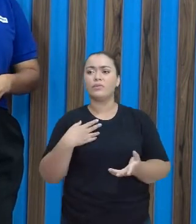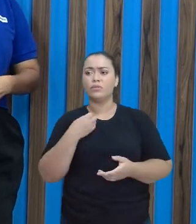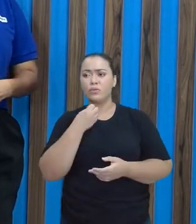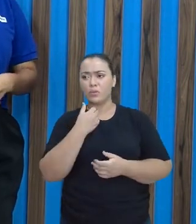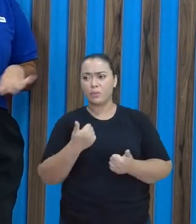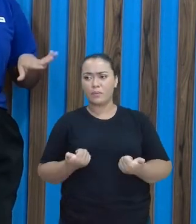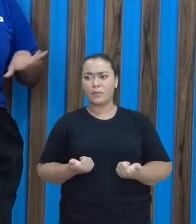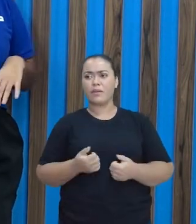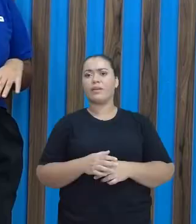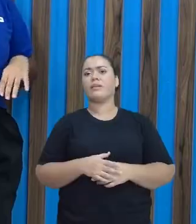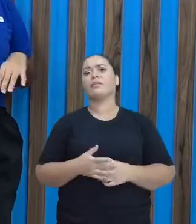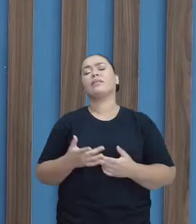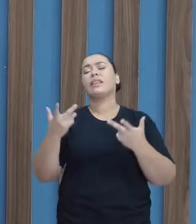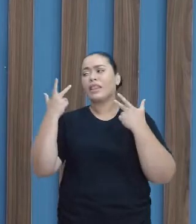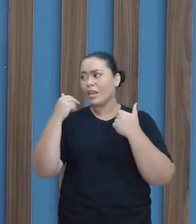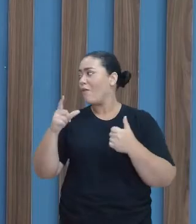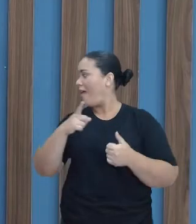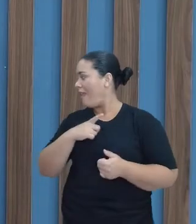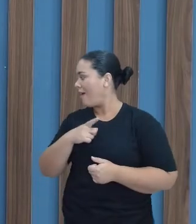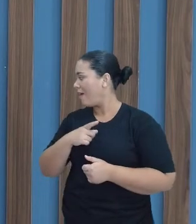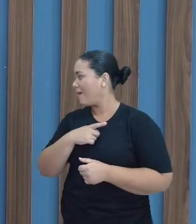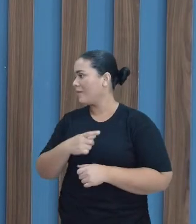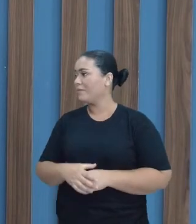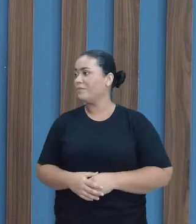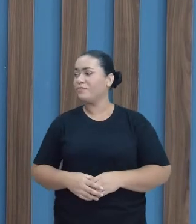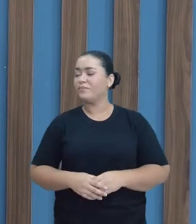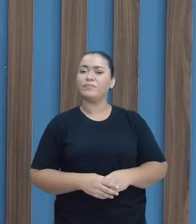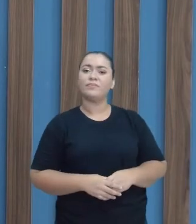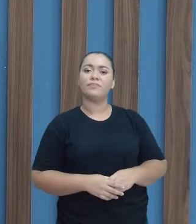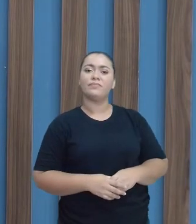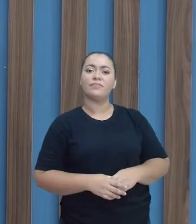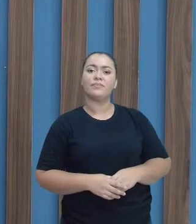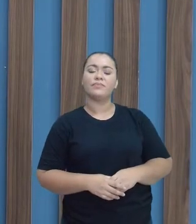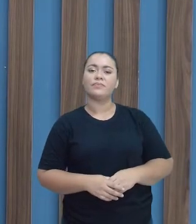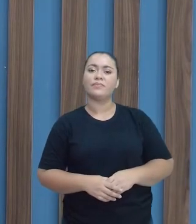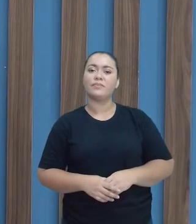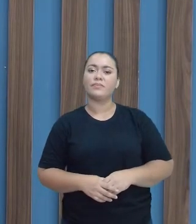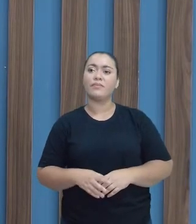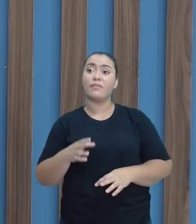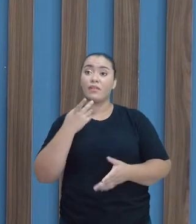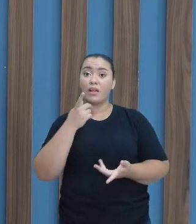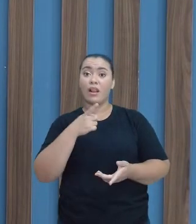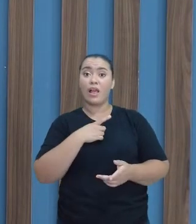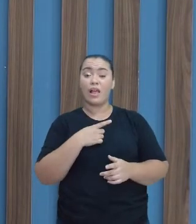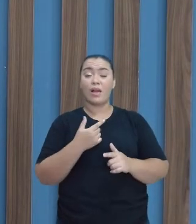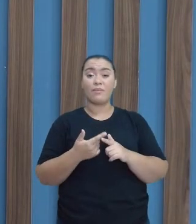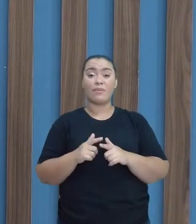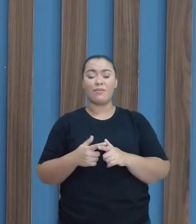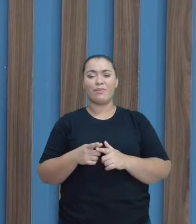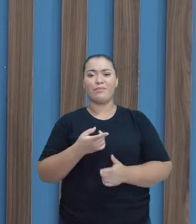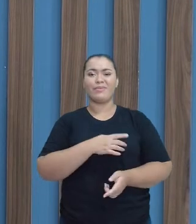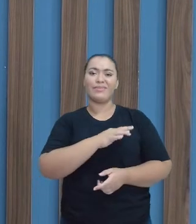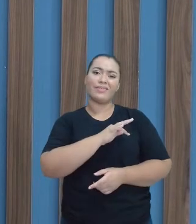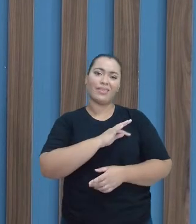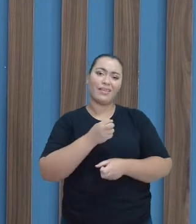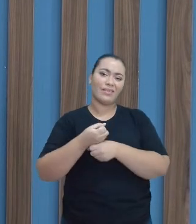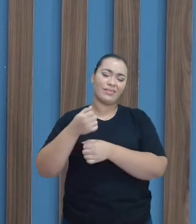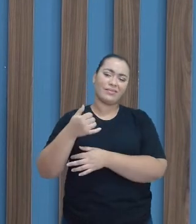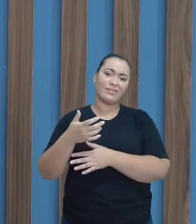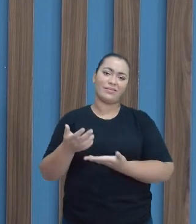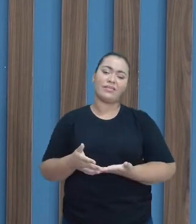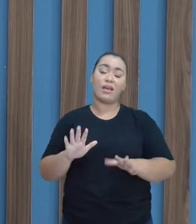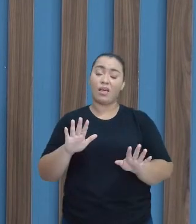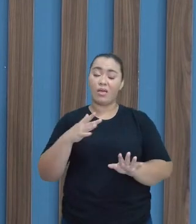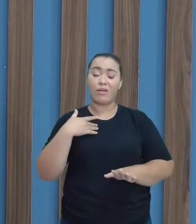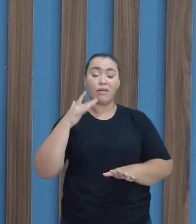Tudo tranquilo? Camille saiu um pouco, sabe? Aconteceu um probleminha técnico aqui. Acho tudo bem.